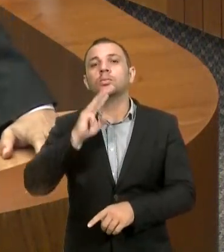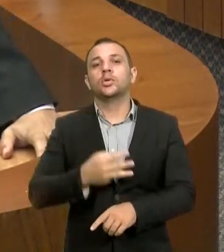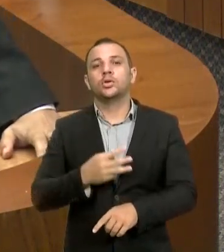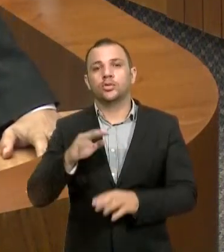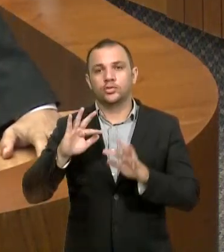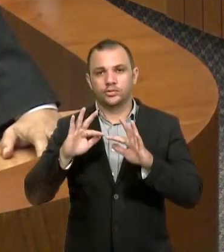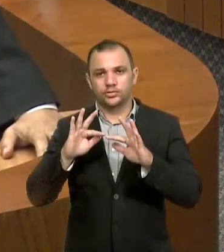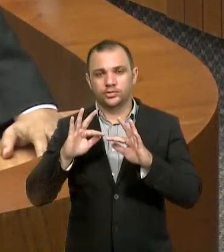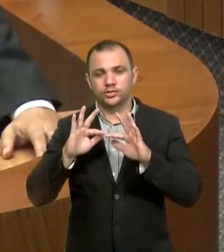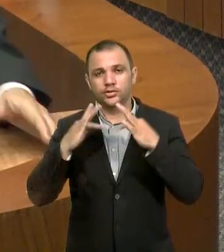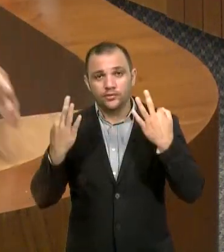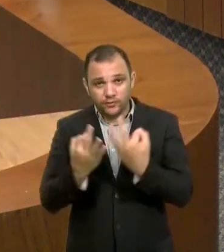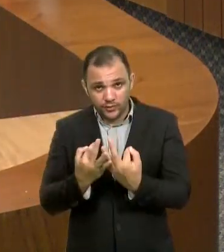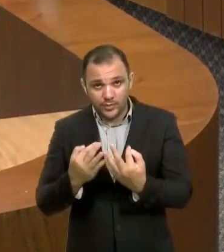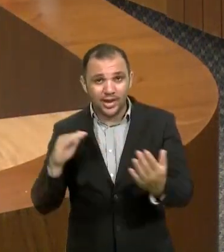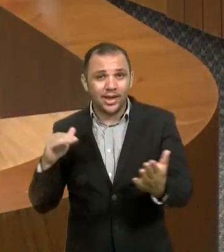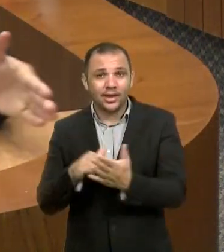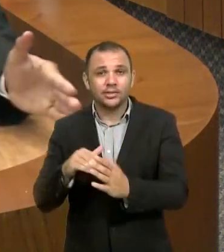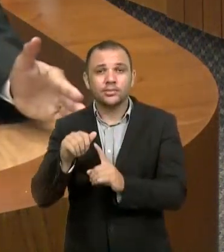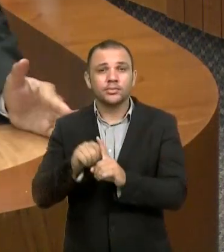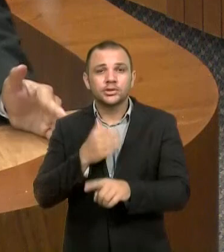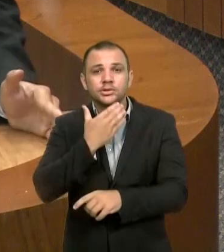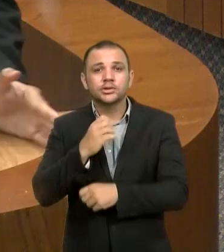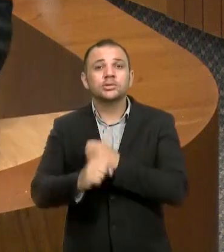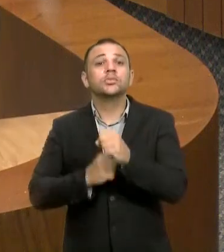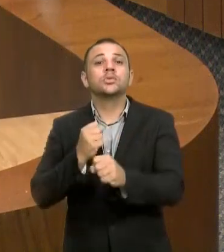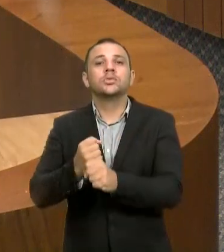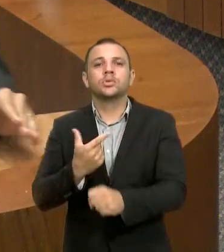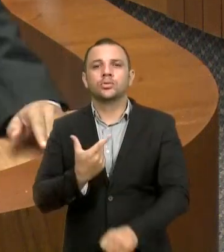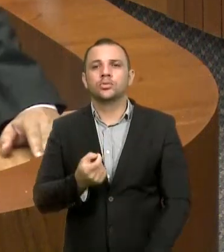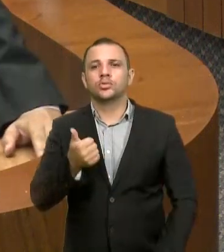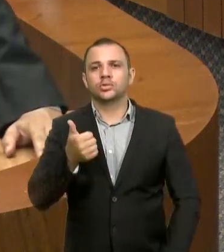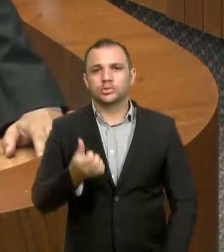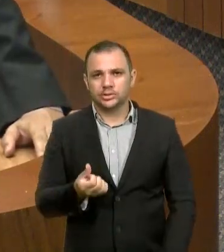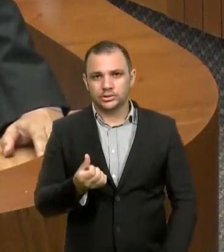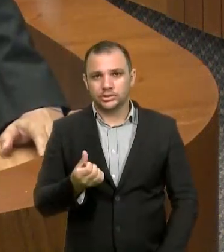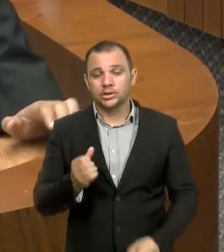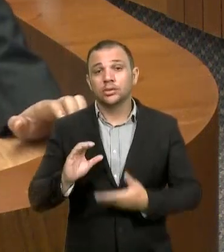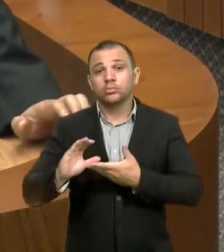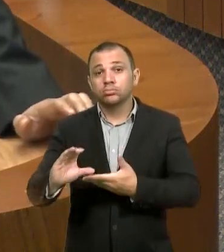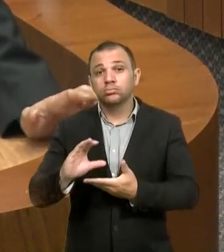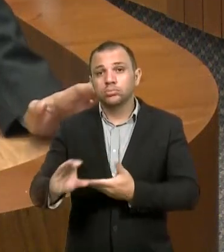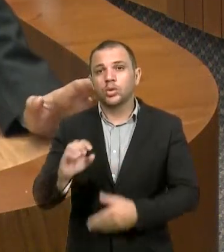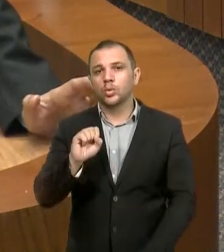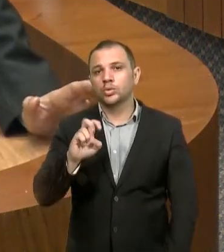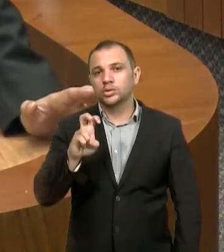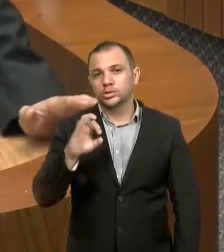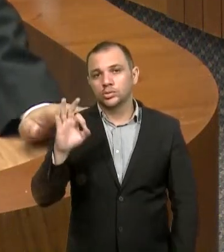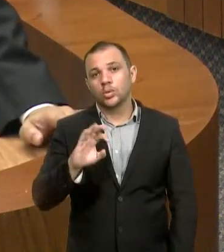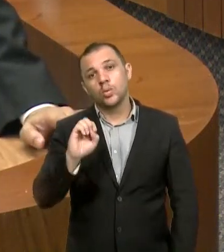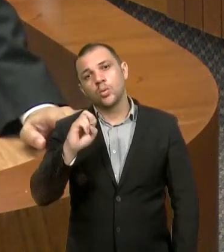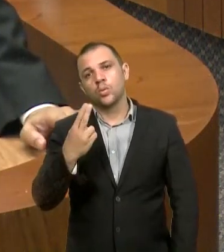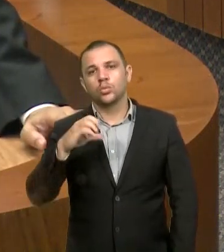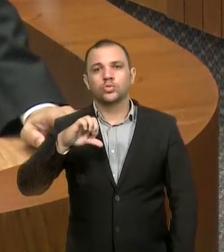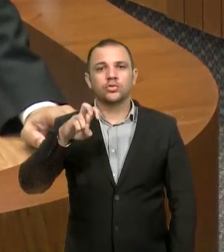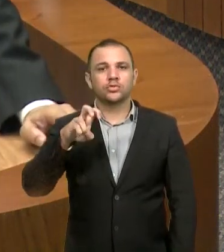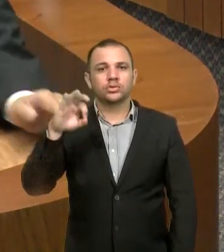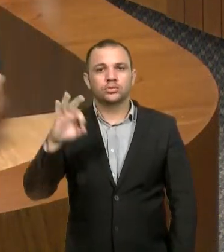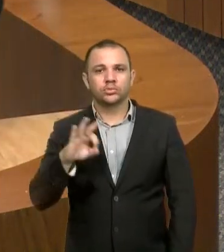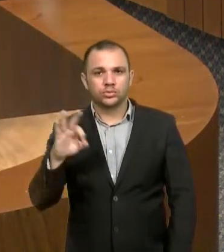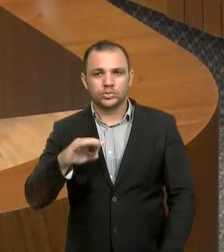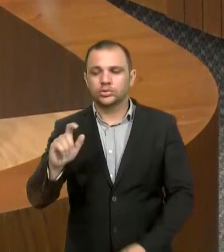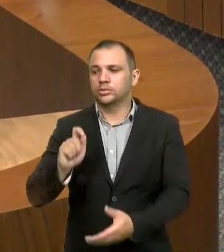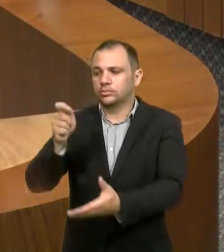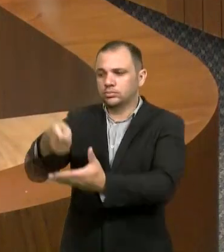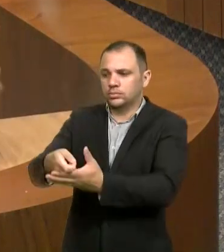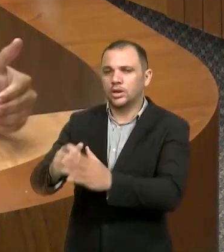de 2026, com subsídio de 85% a 95% dos imóveis.